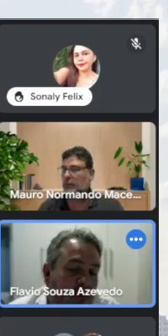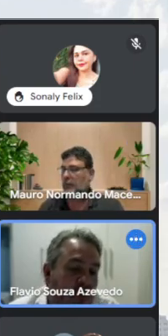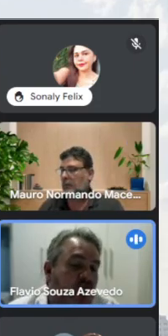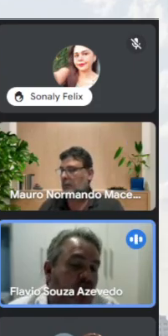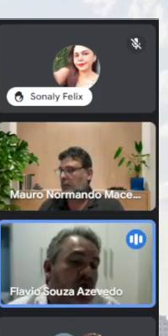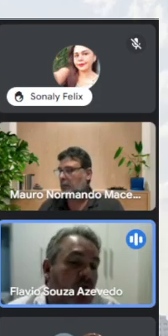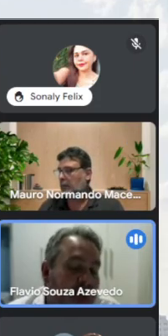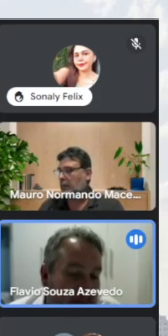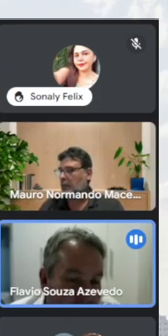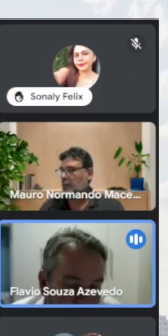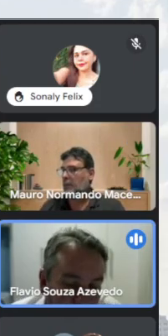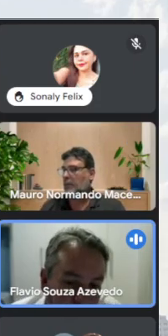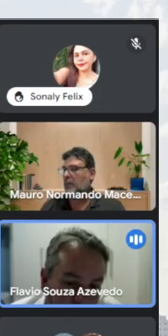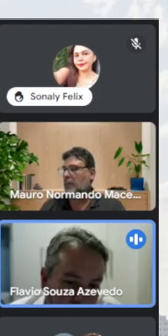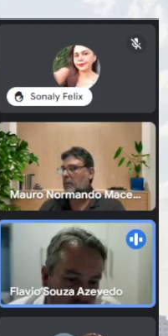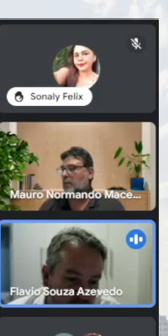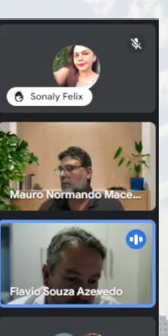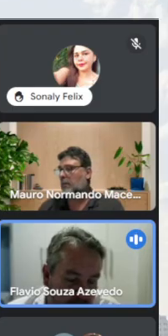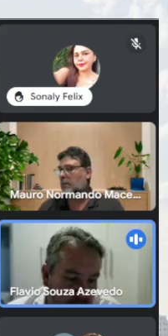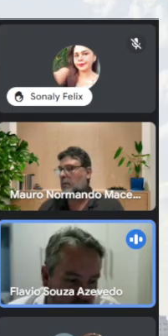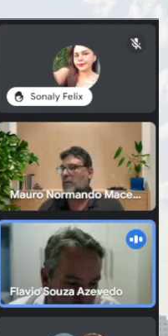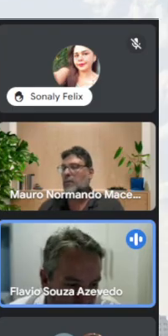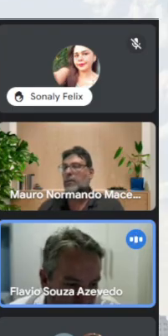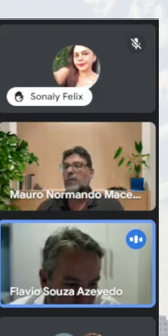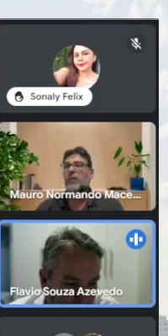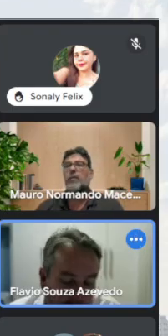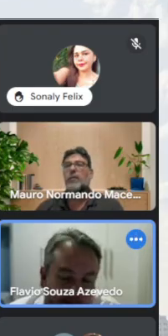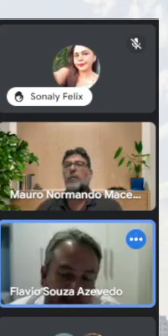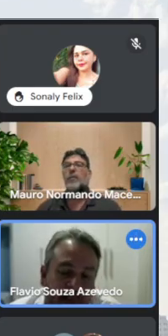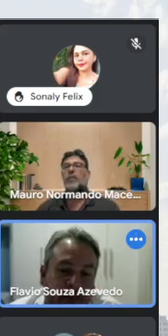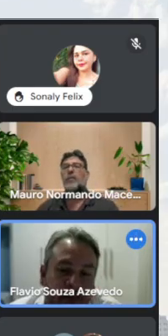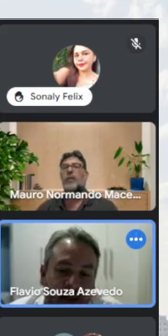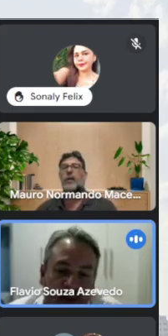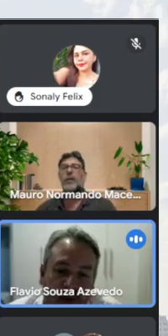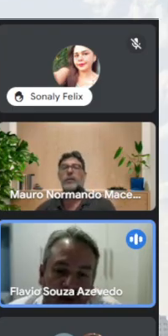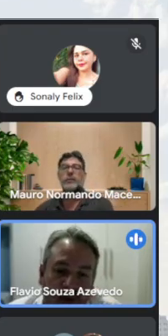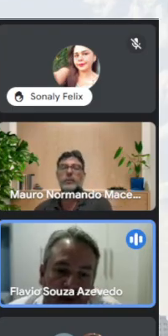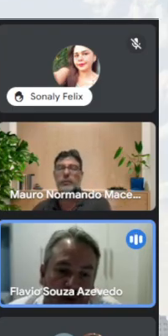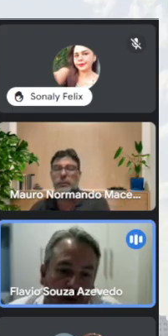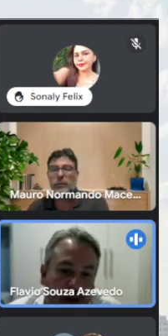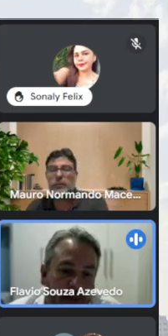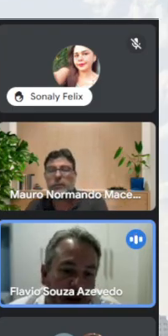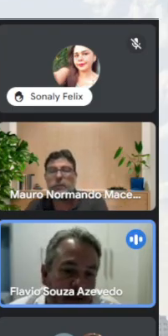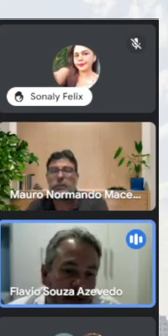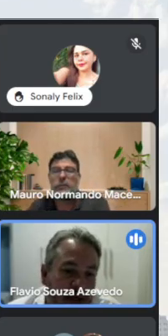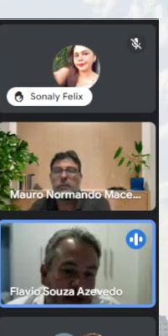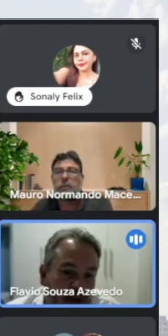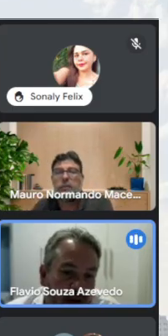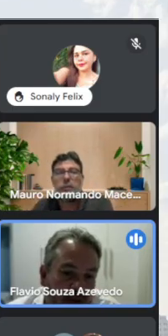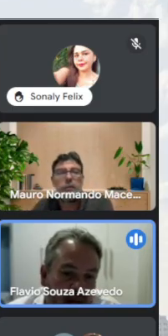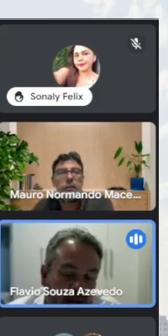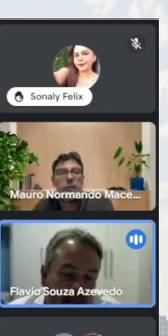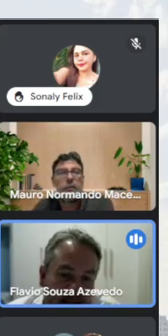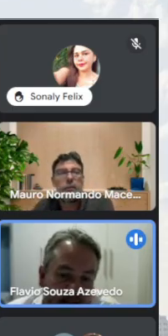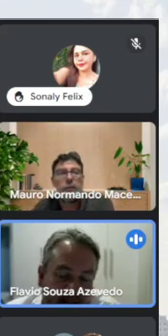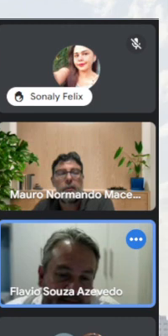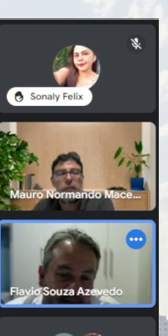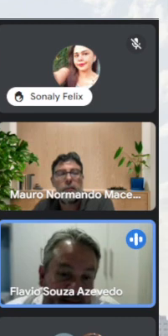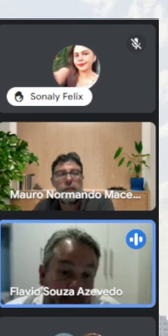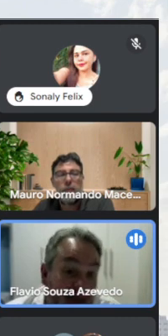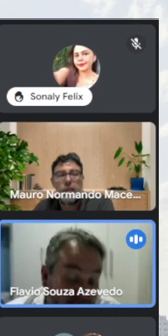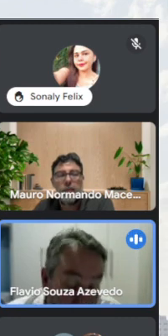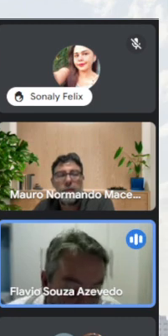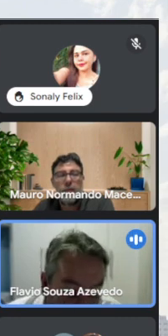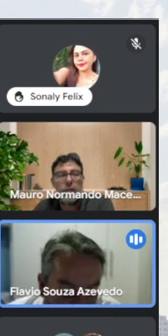é o funcionamento em si dos jardins filtrantes, sabe? Então, a minha questão é mais